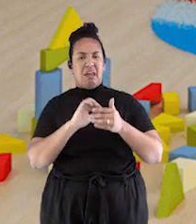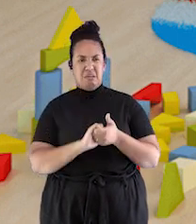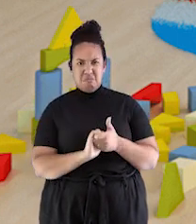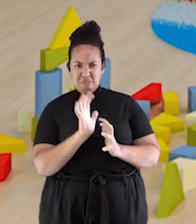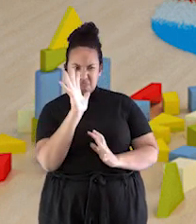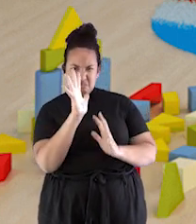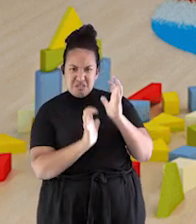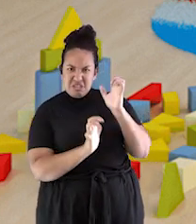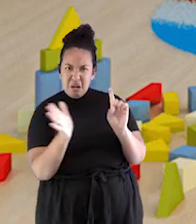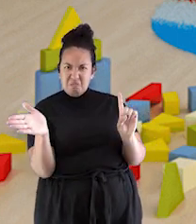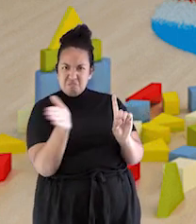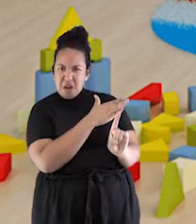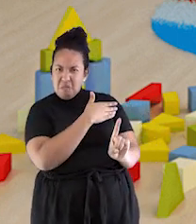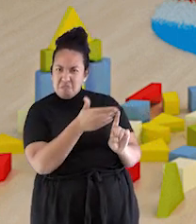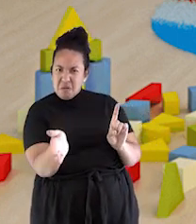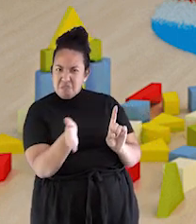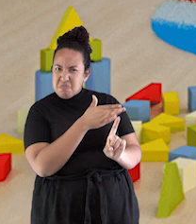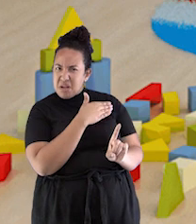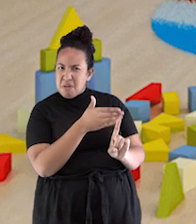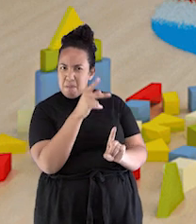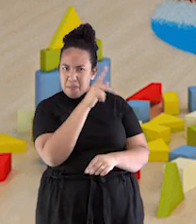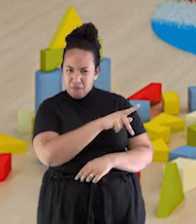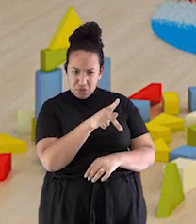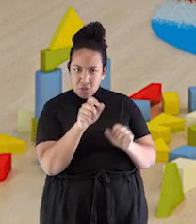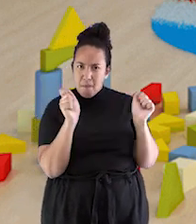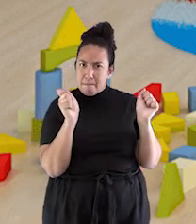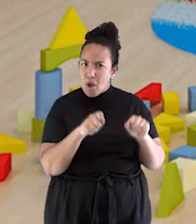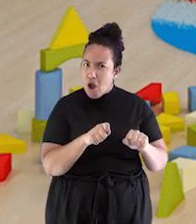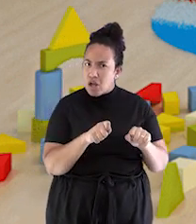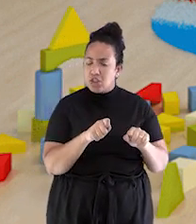brigar, xingar, bater no seu professor?